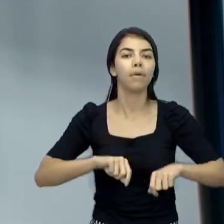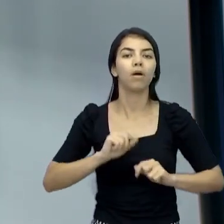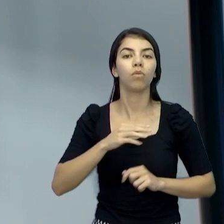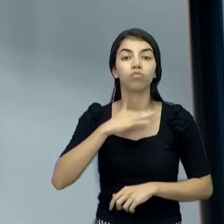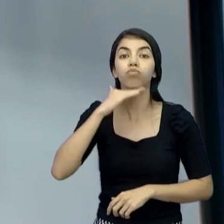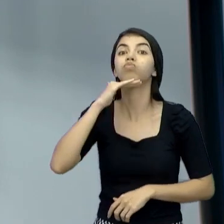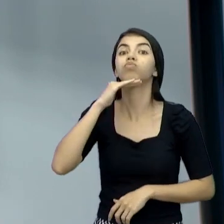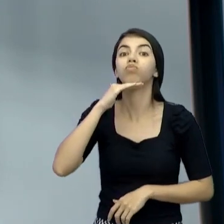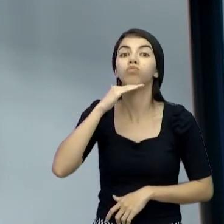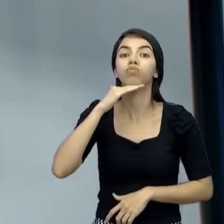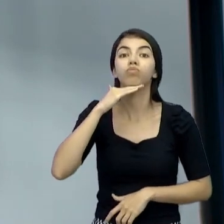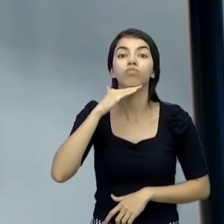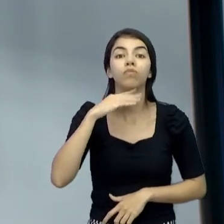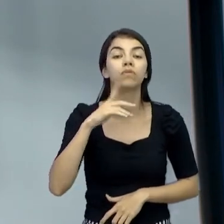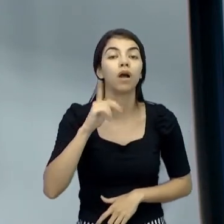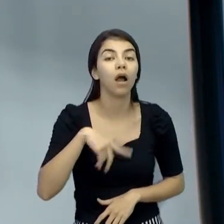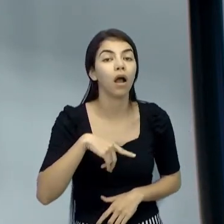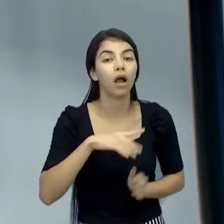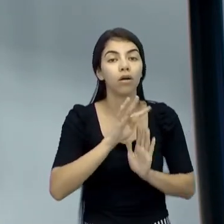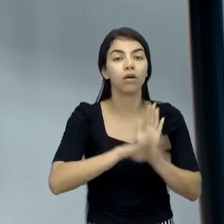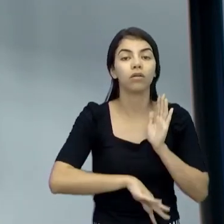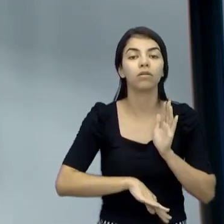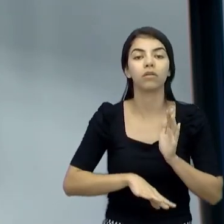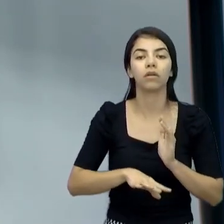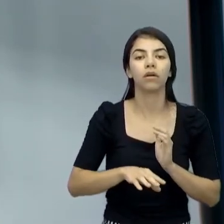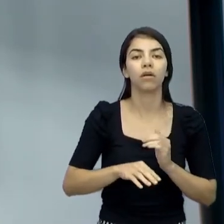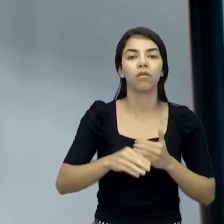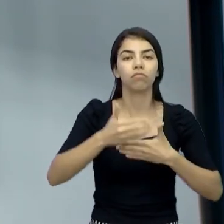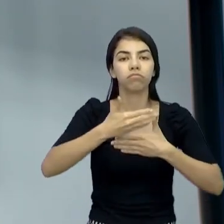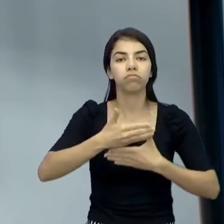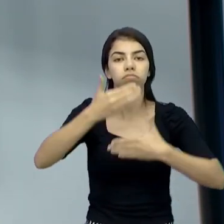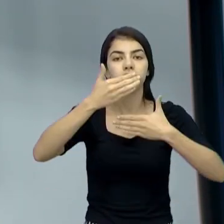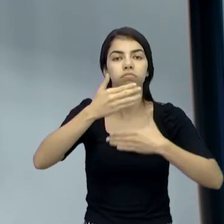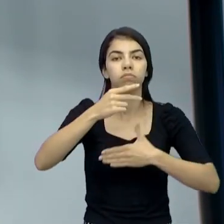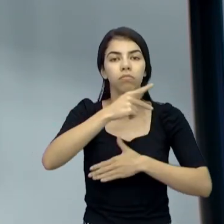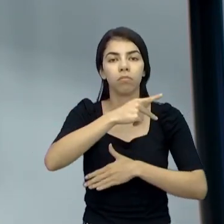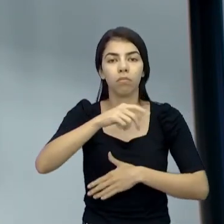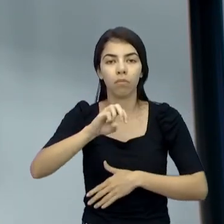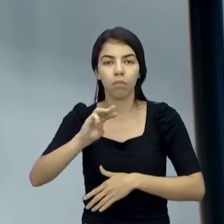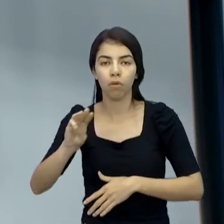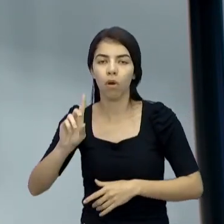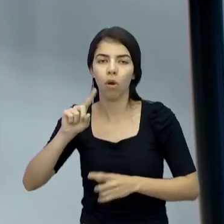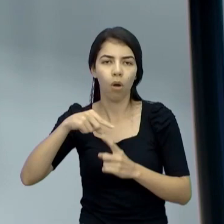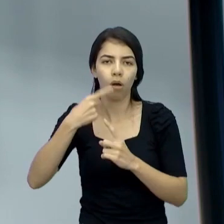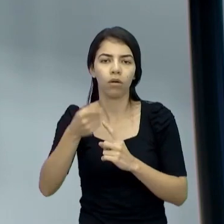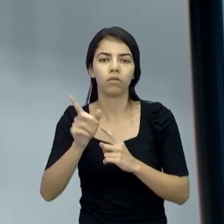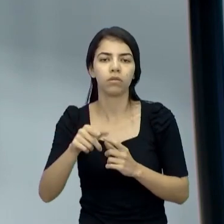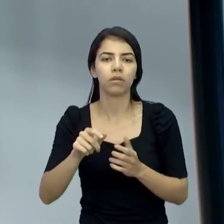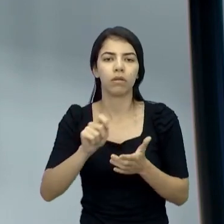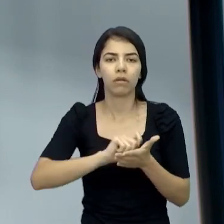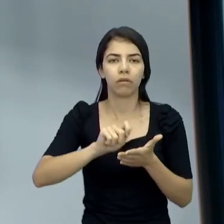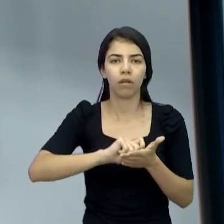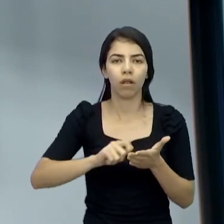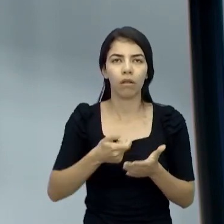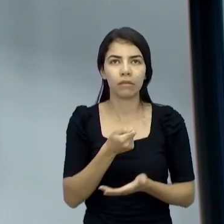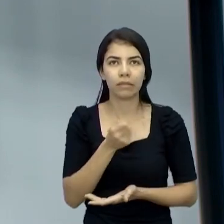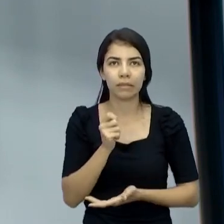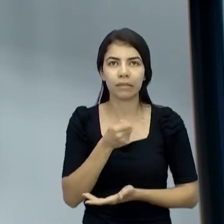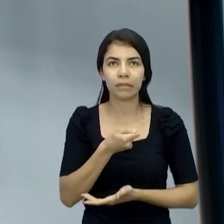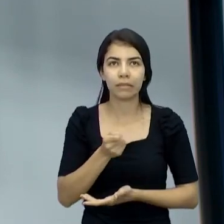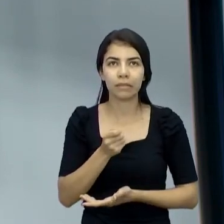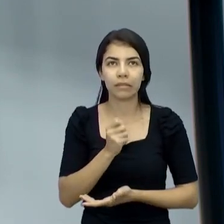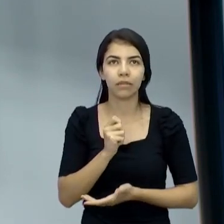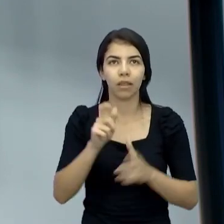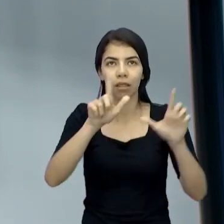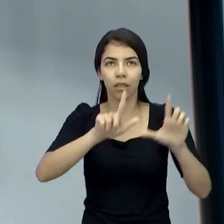a cabeça, põe lá um PowerPoint da vida ou qualquer outro que você utilizar, pega a canetinha do laser lá, fica apontando,